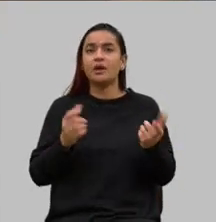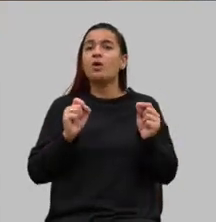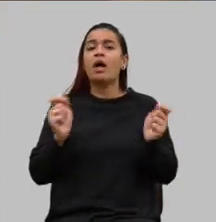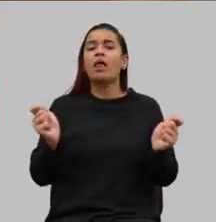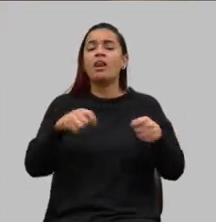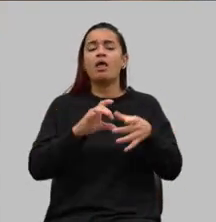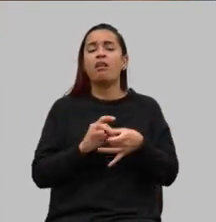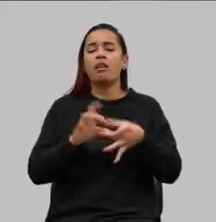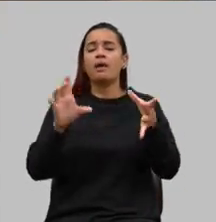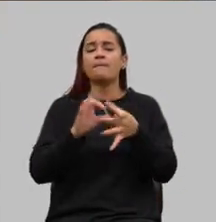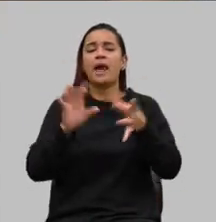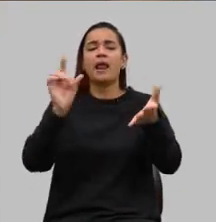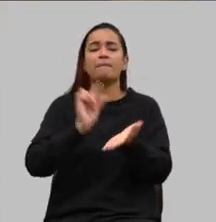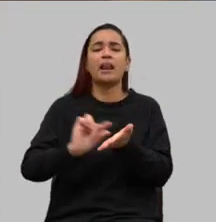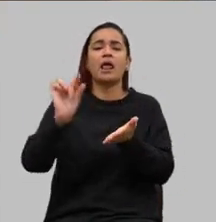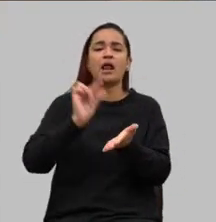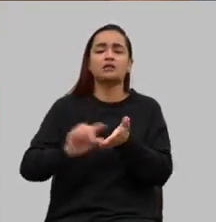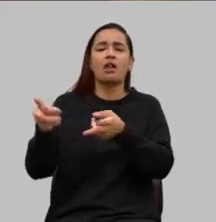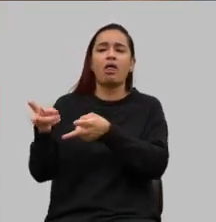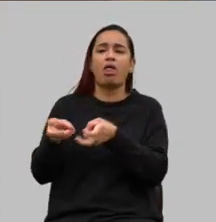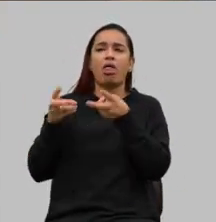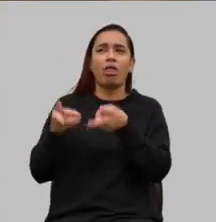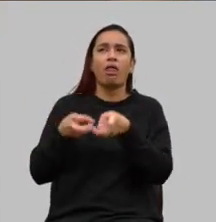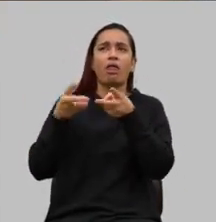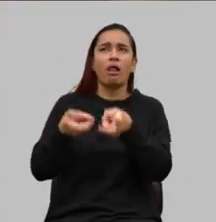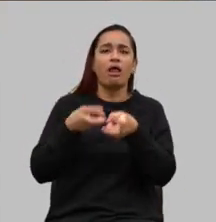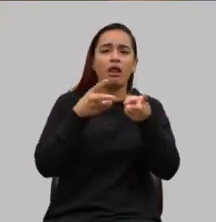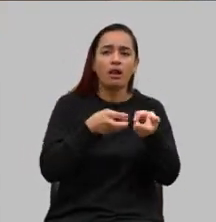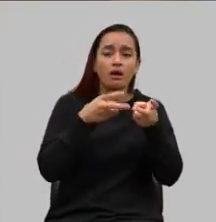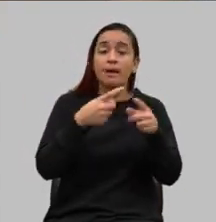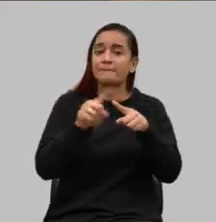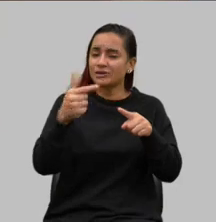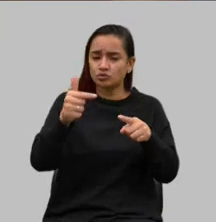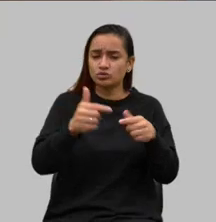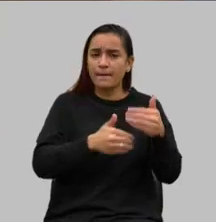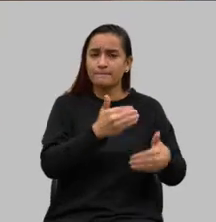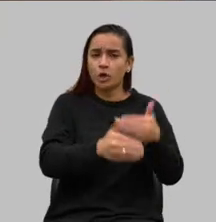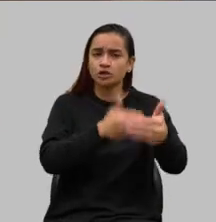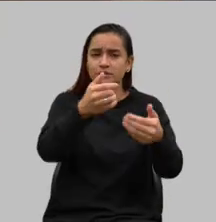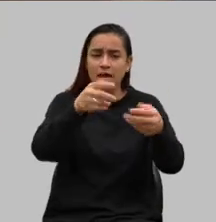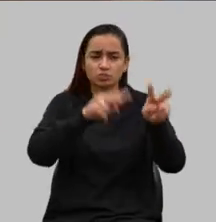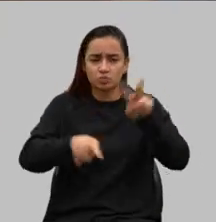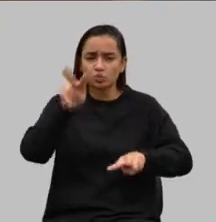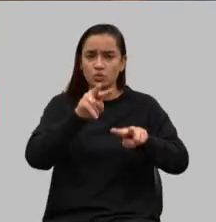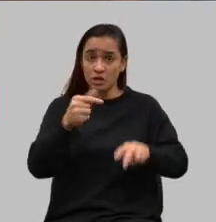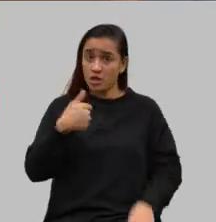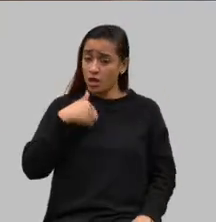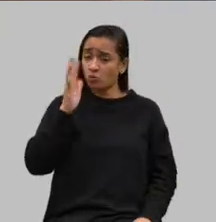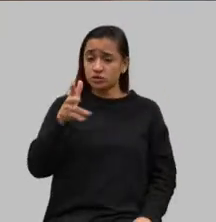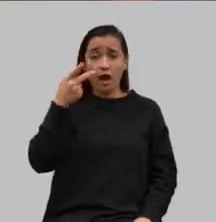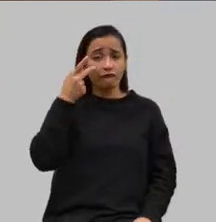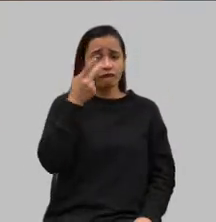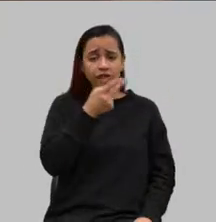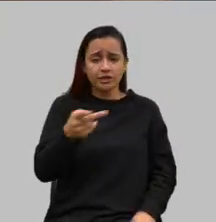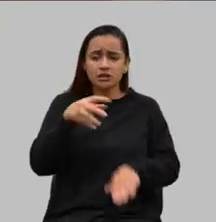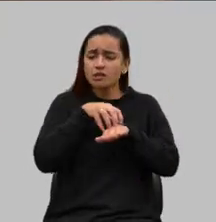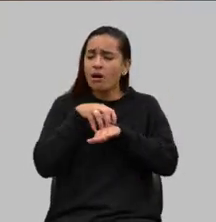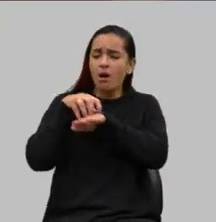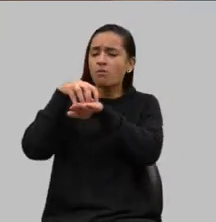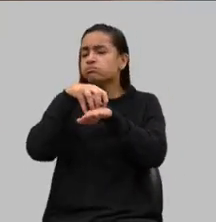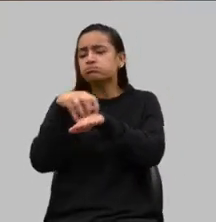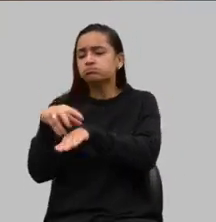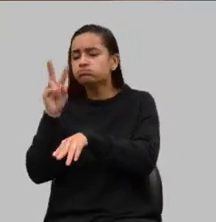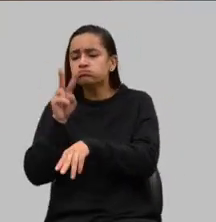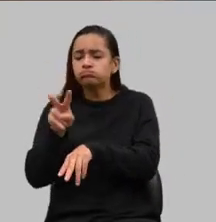mineração sem passar por todo o processo que deveria passar eu fiz visita técnica em lugar eh autorizado